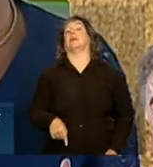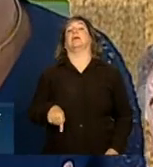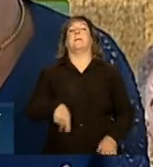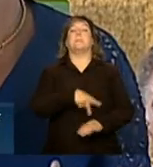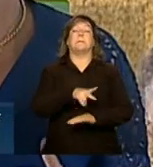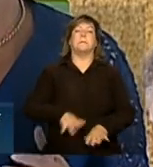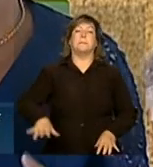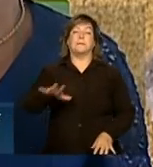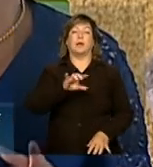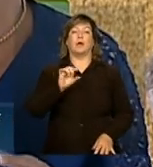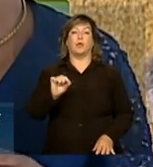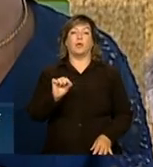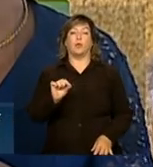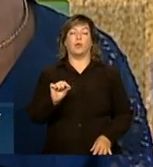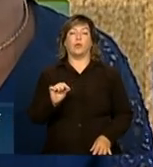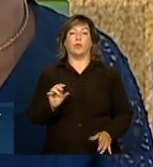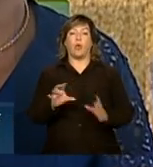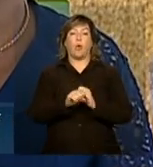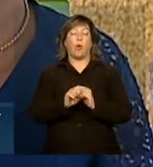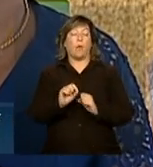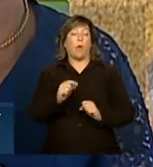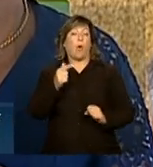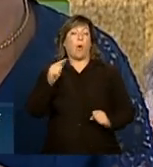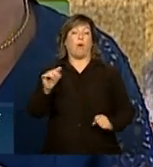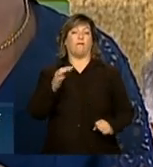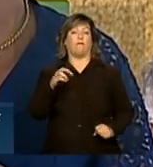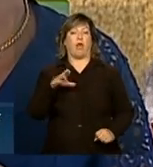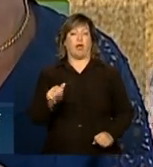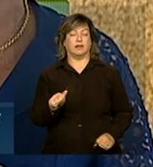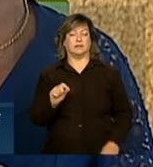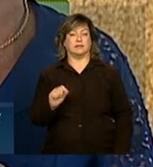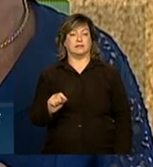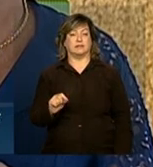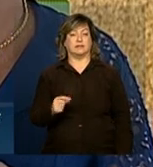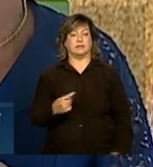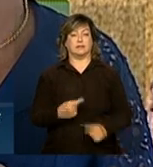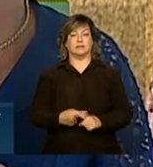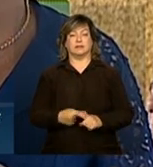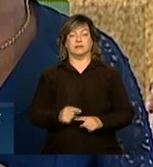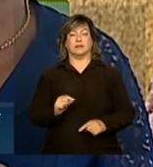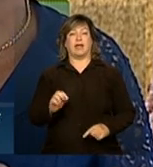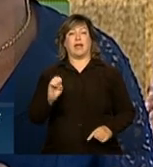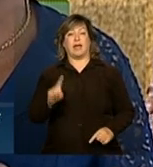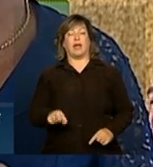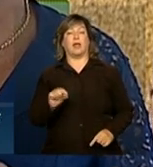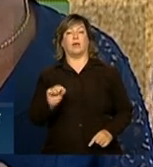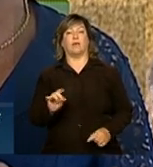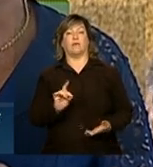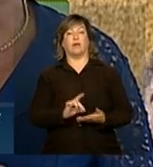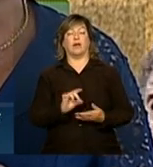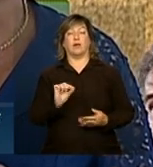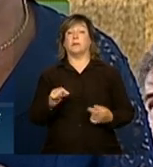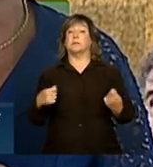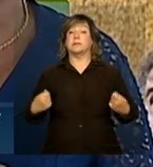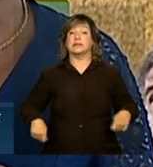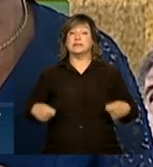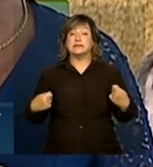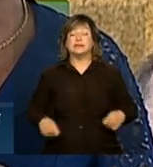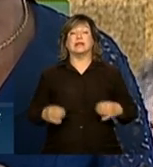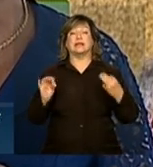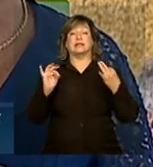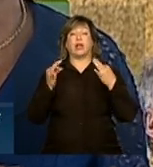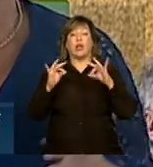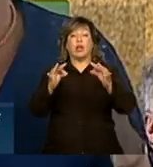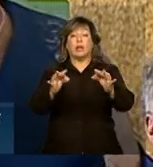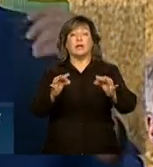conjugou com uma outra força, que é o fato de que se precisa de tecnologia